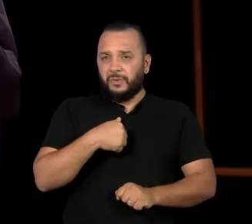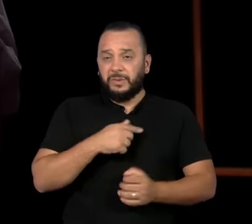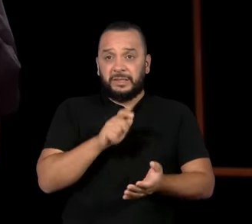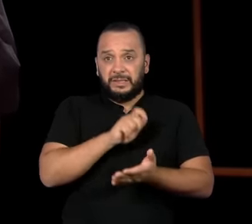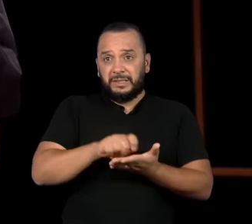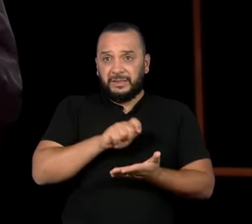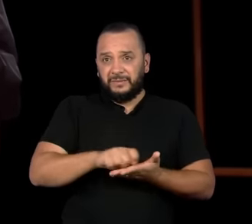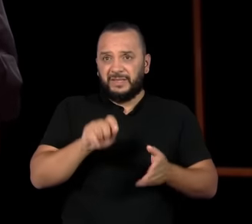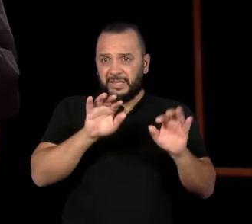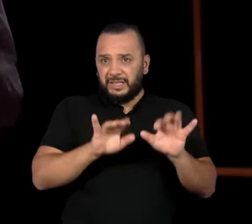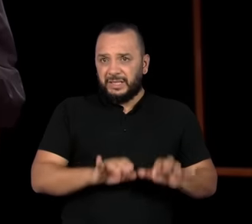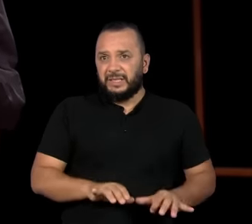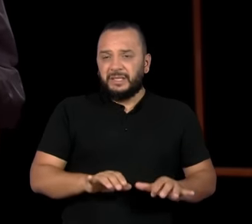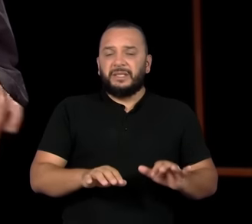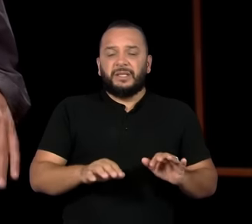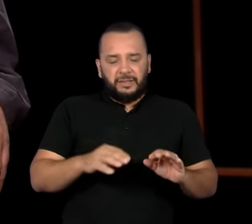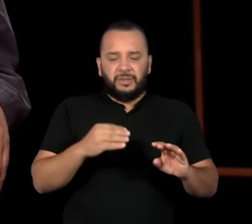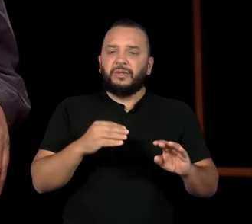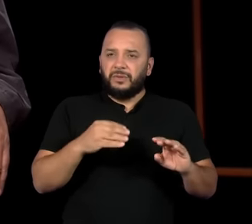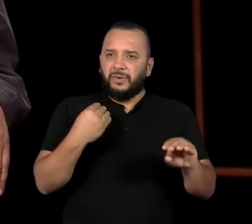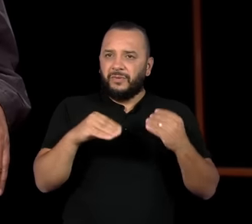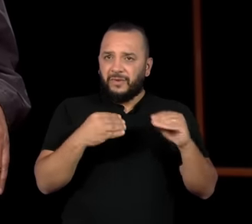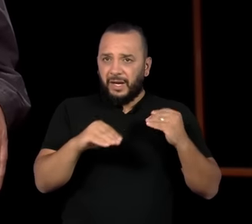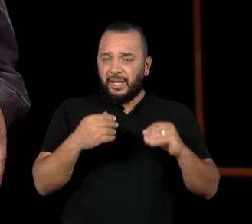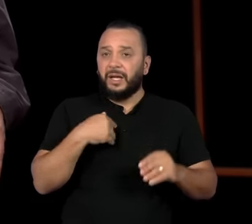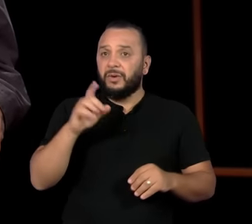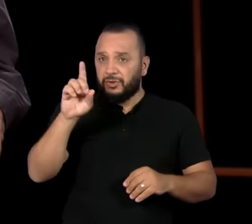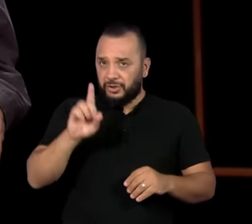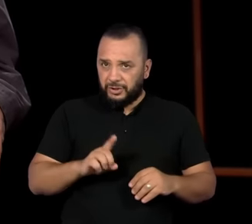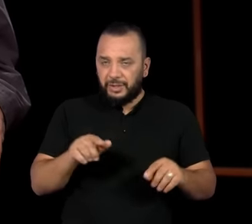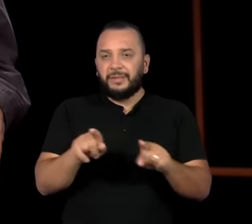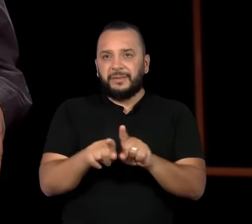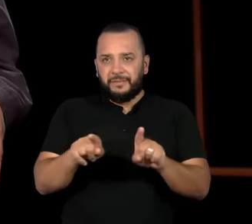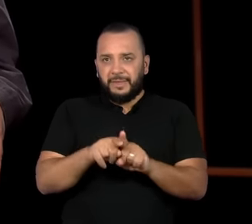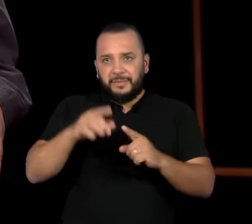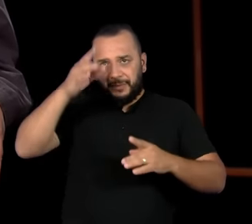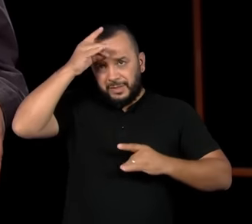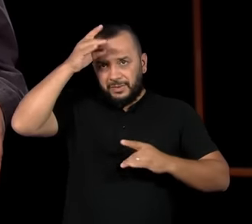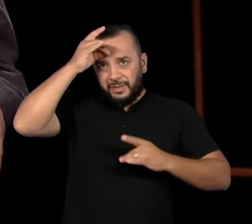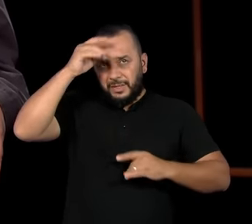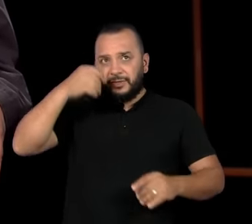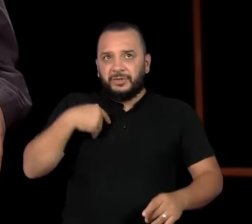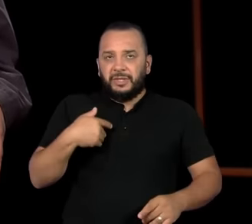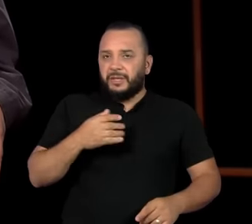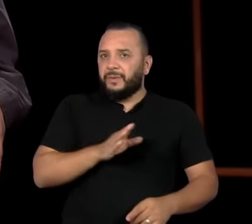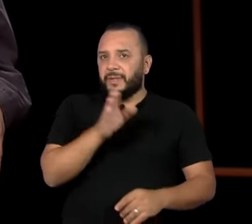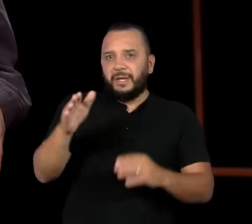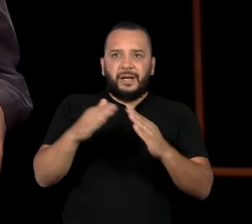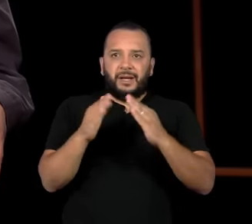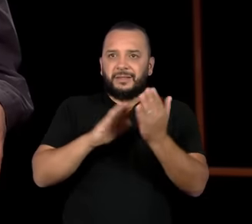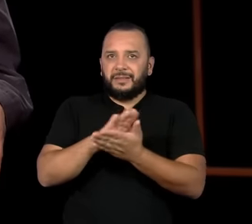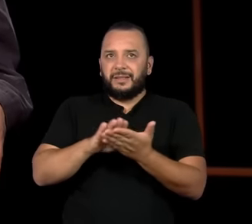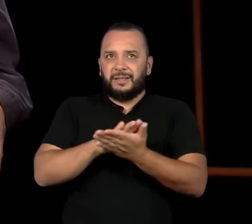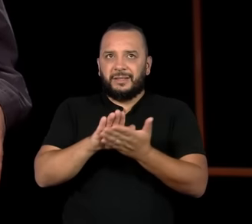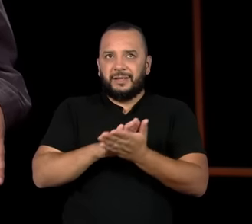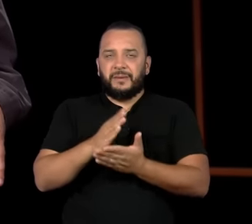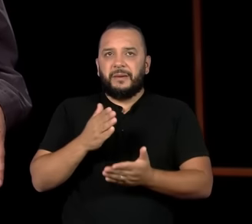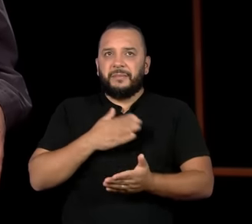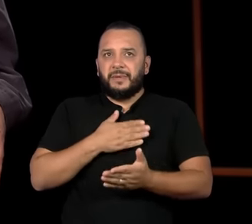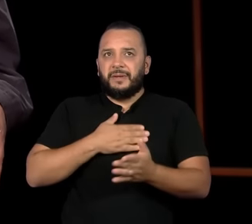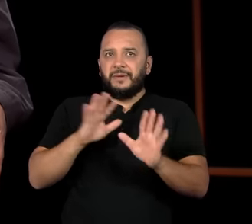escrevia a novela, dirigia e atuava. Uau! Eu não ia mais para casa, a minha